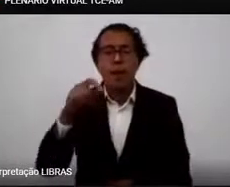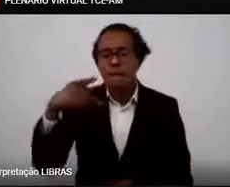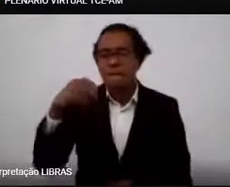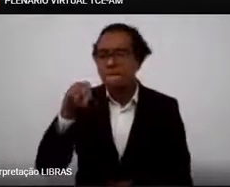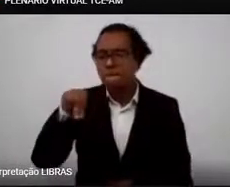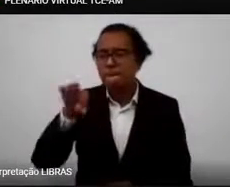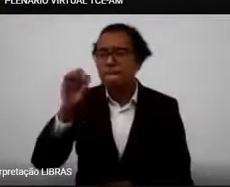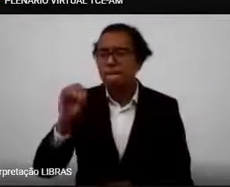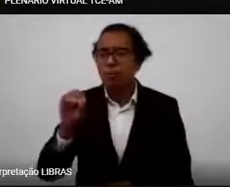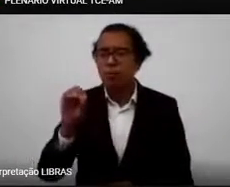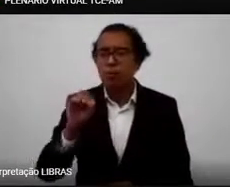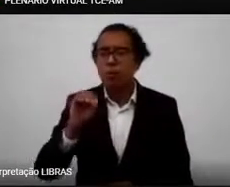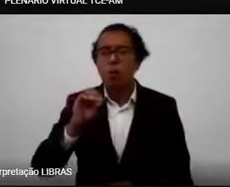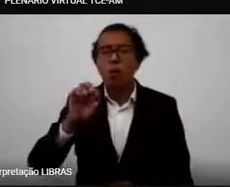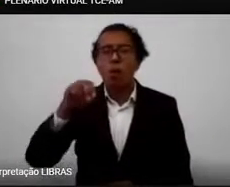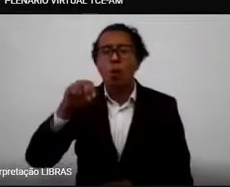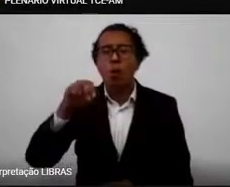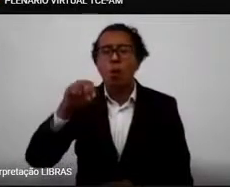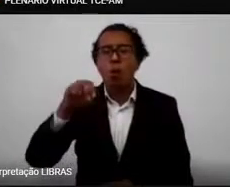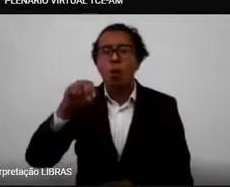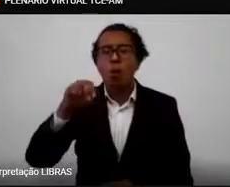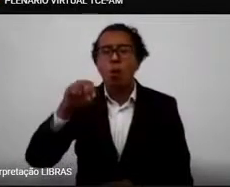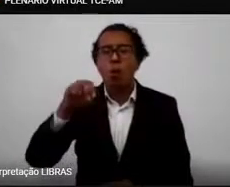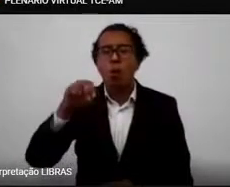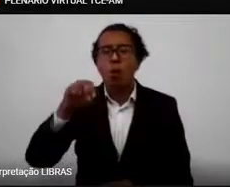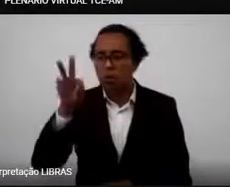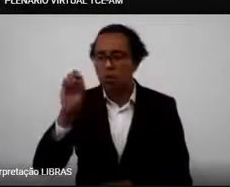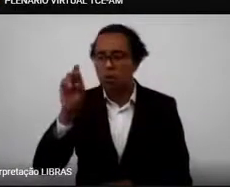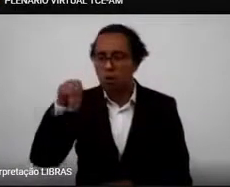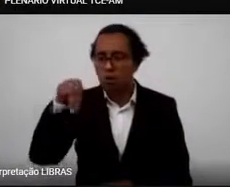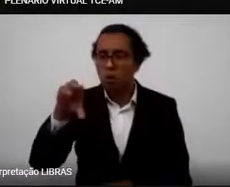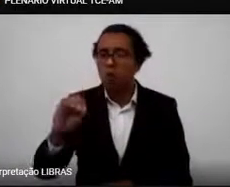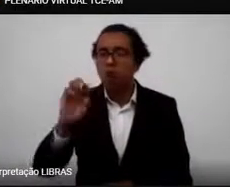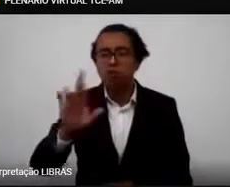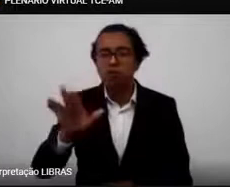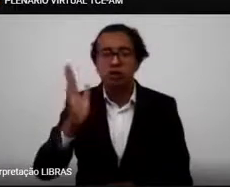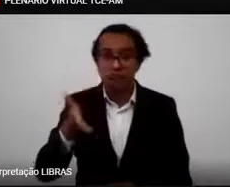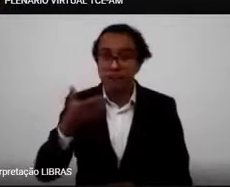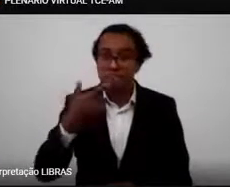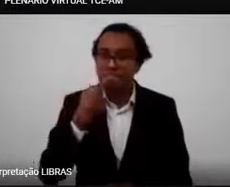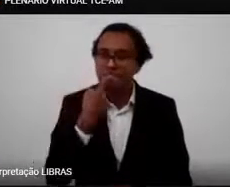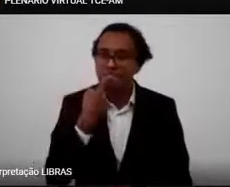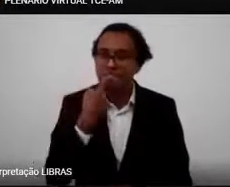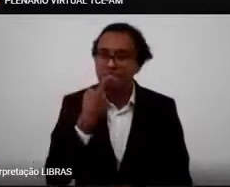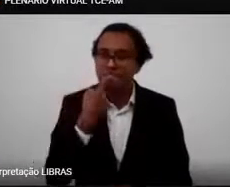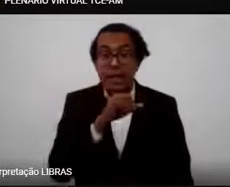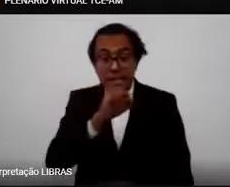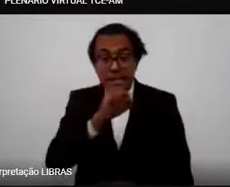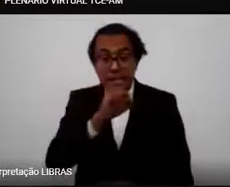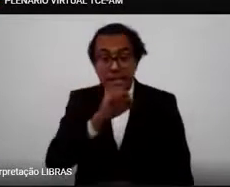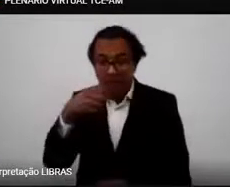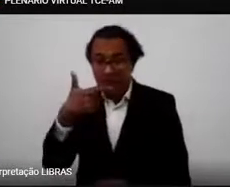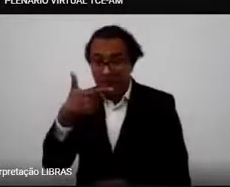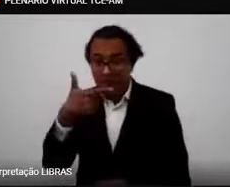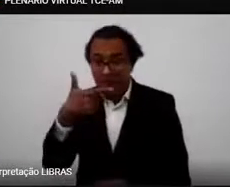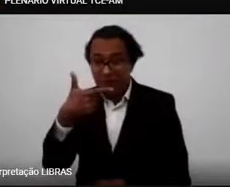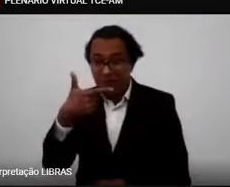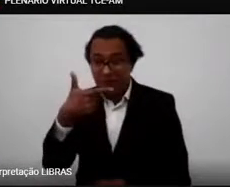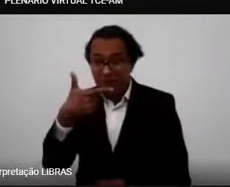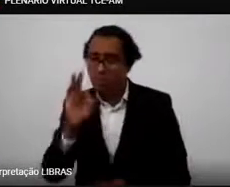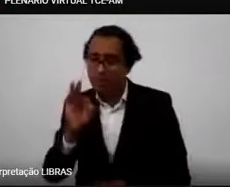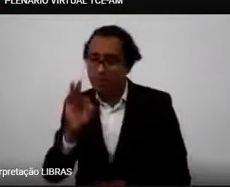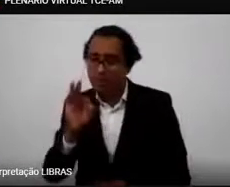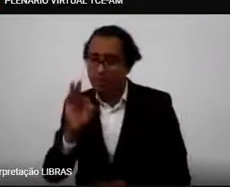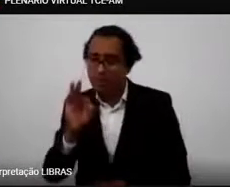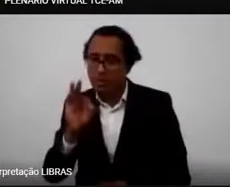E nós julgamos que se o desmatamento na Amazônia como um todo ultrapassar 20% a 25%, o que, se não reduzirmos as